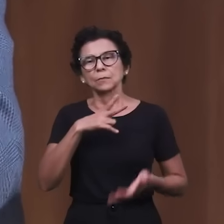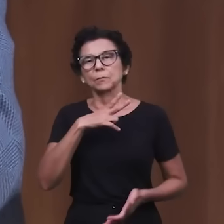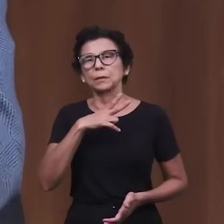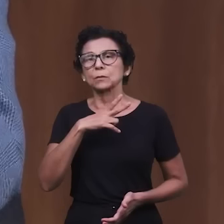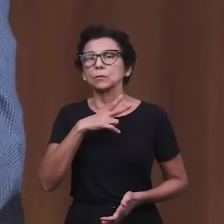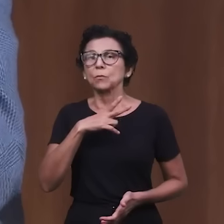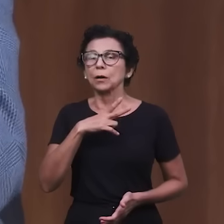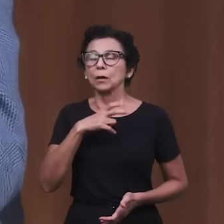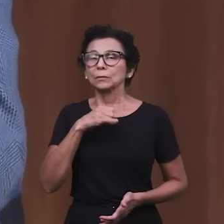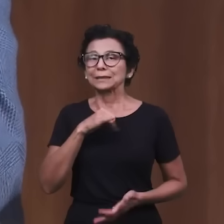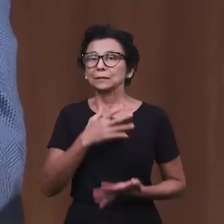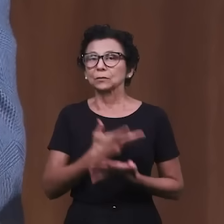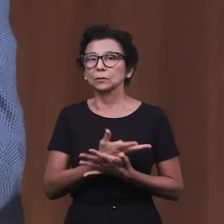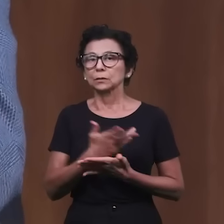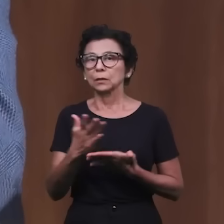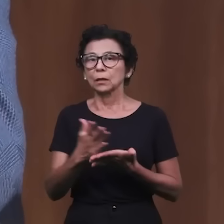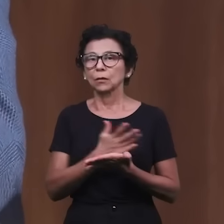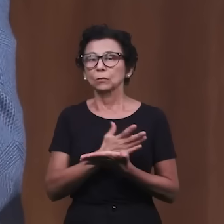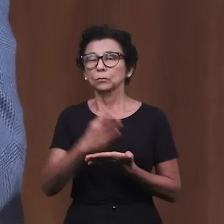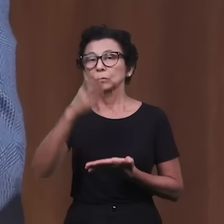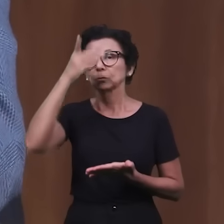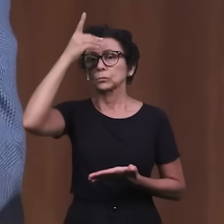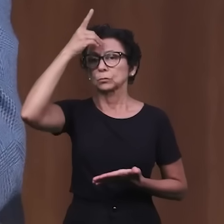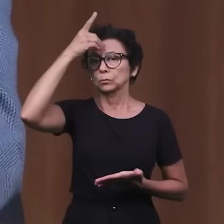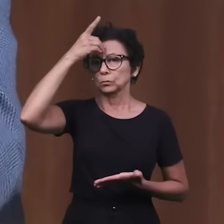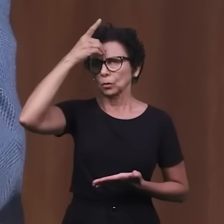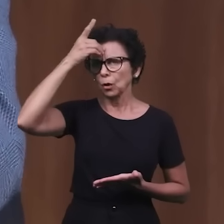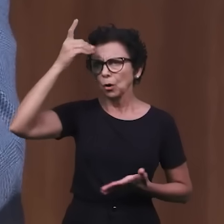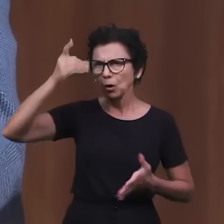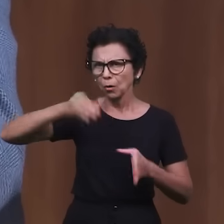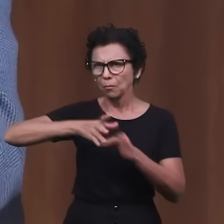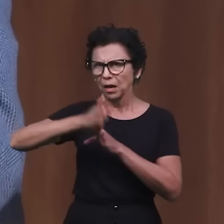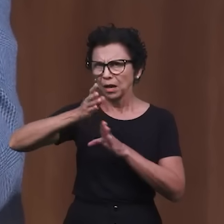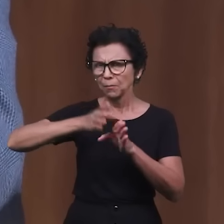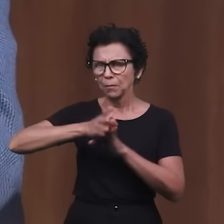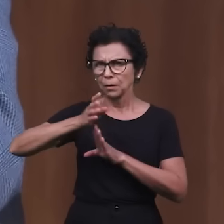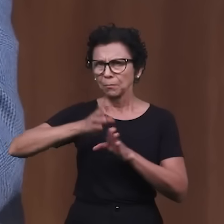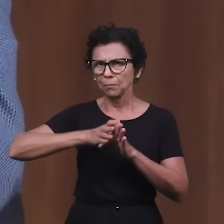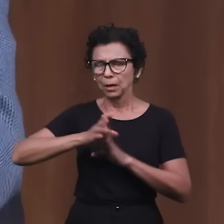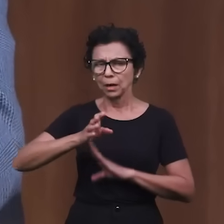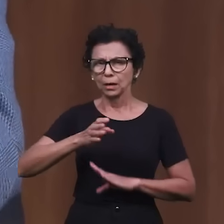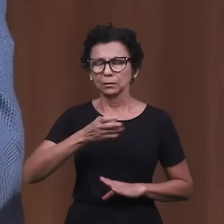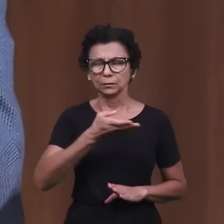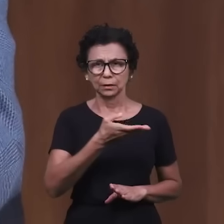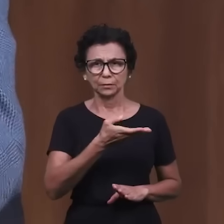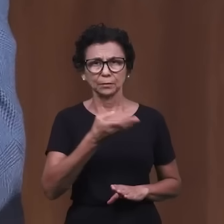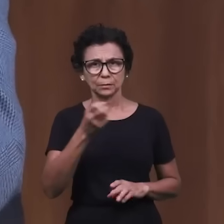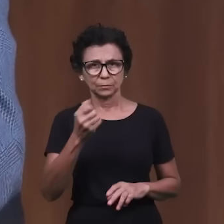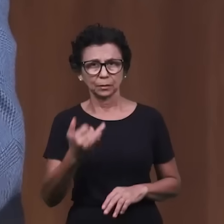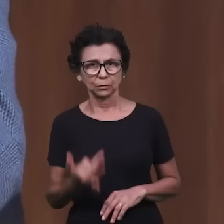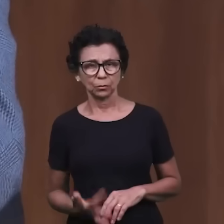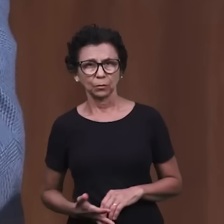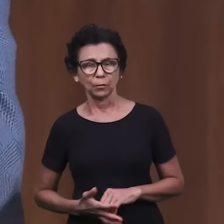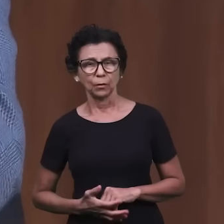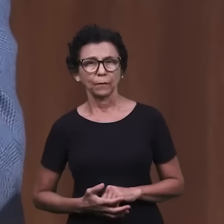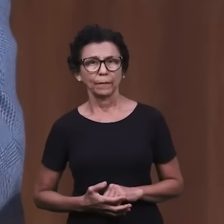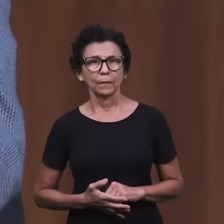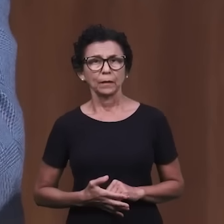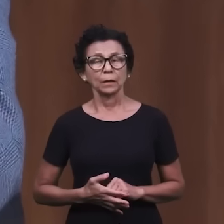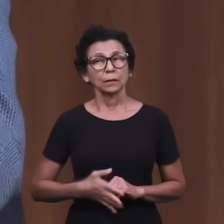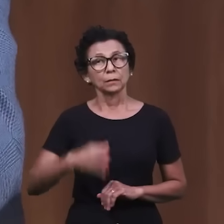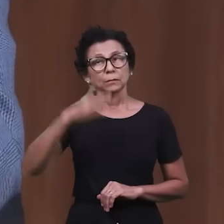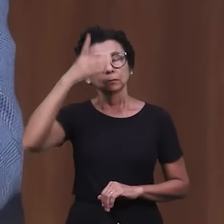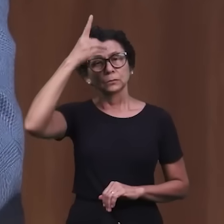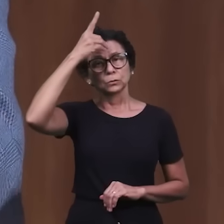alguns dons, se há algum dom, entendeu, de exortação ou alguma coisa, como ele falou bem, ou algum dom que dá